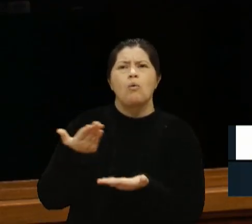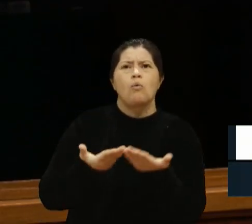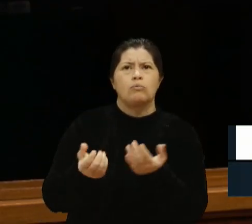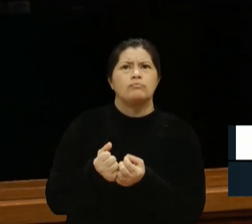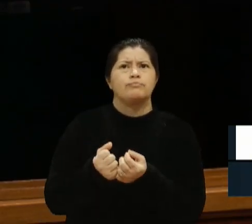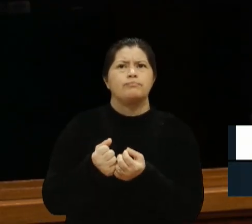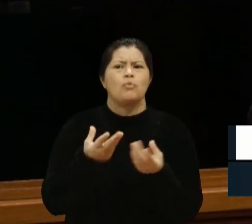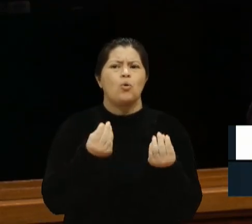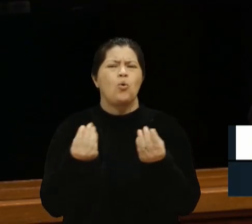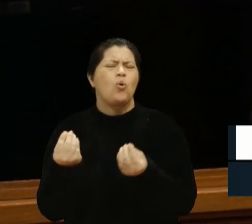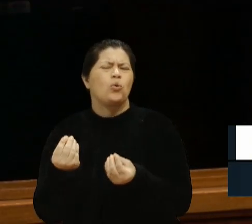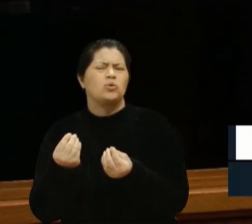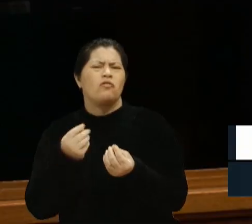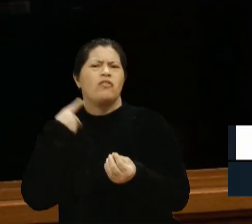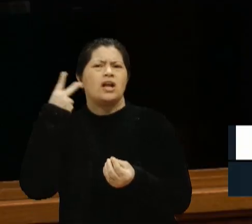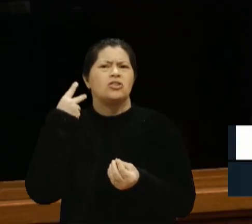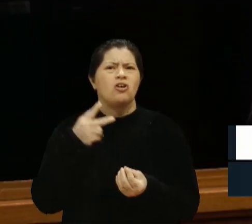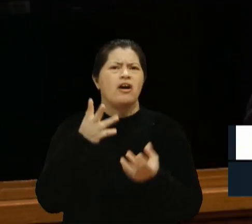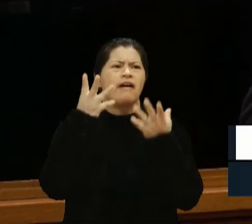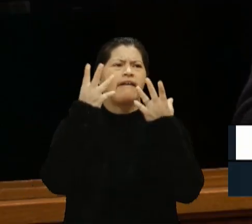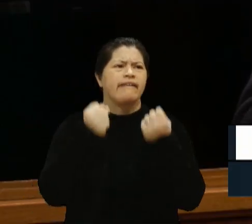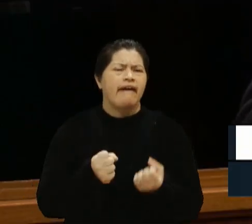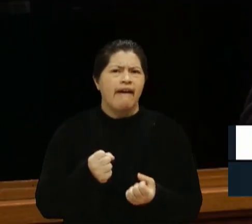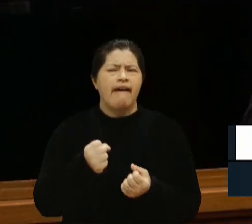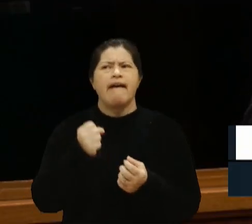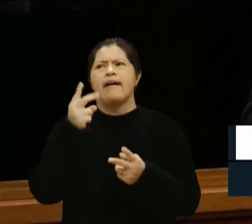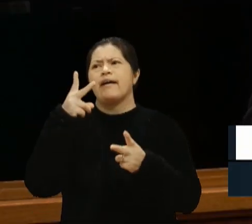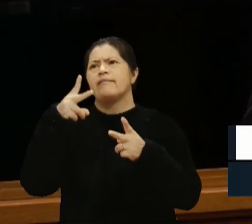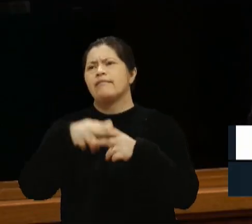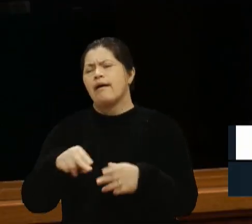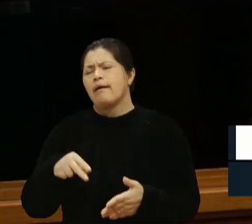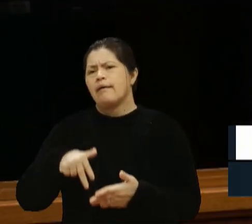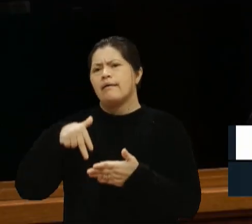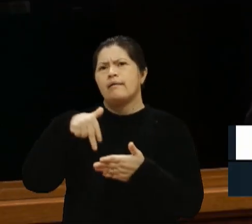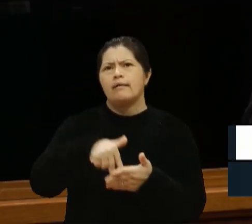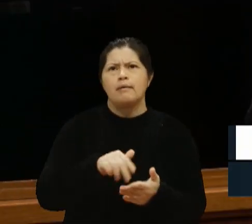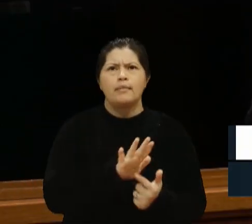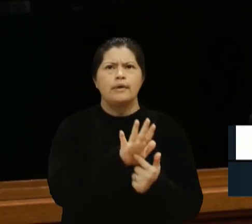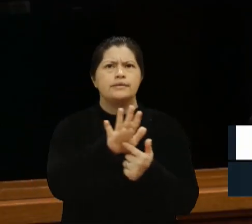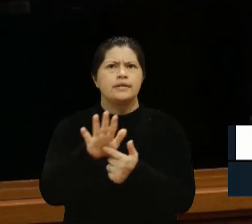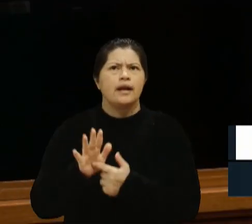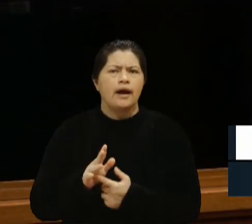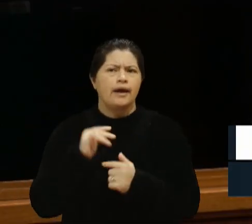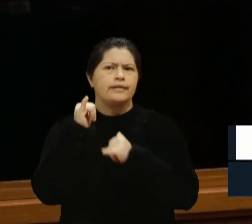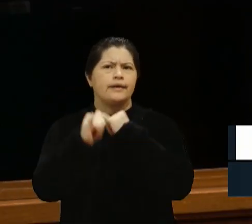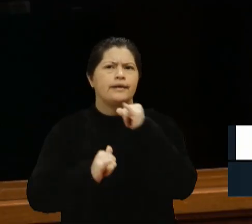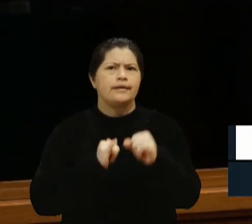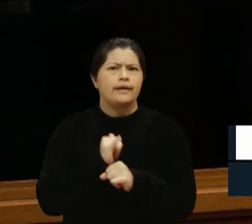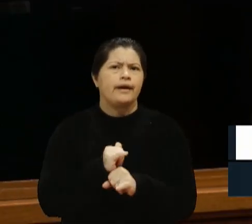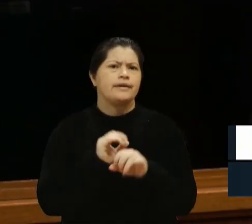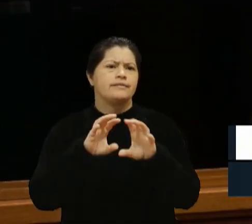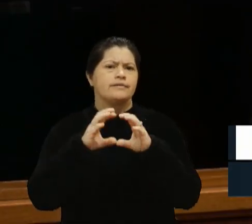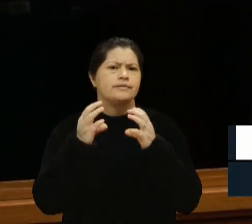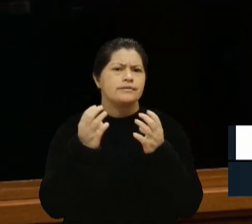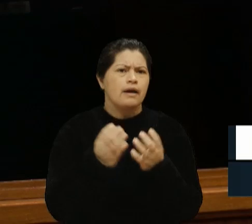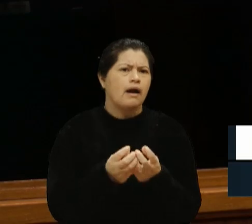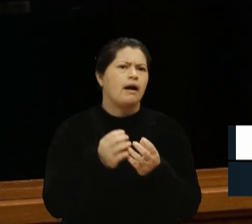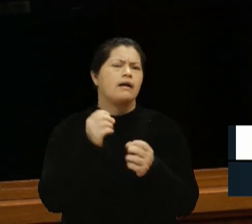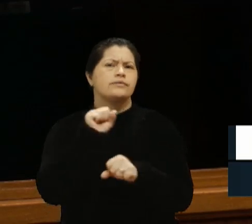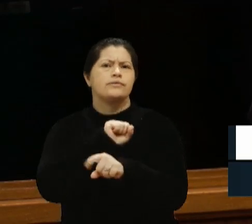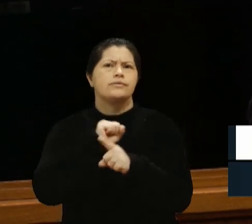muito vereador que quer lacrar, que quer imitar na internet, que quer fazer, né, enfim, um circo dos problemas